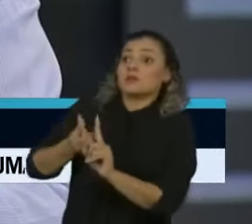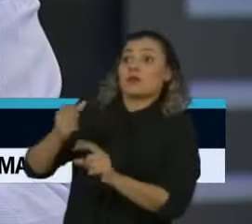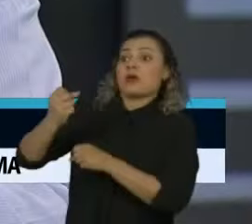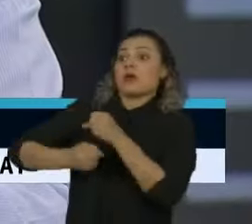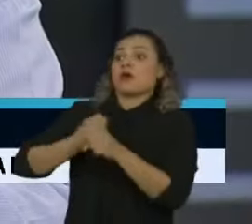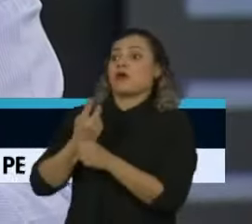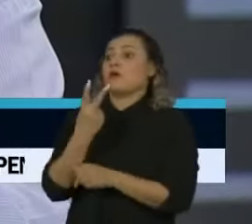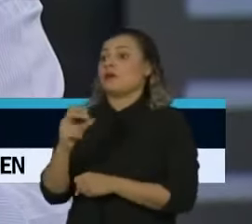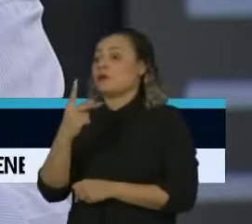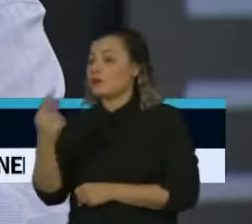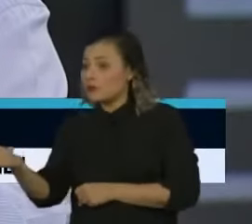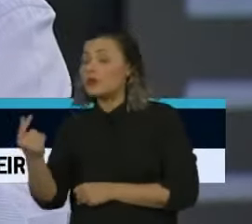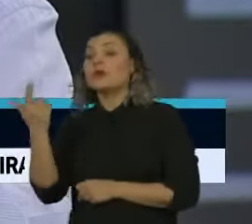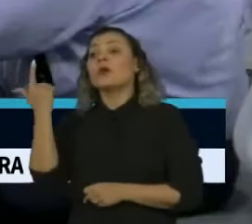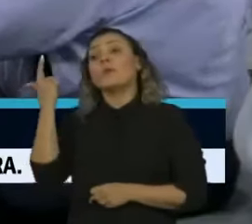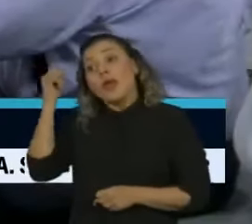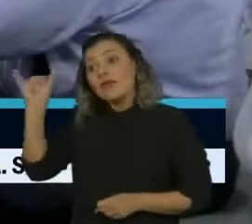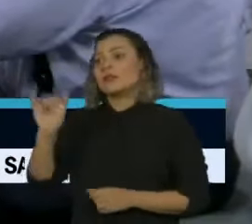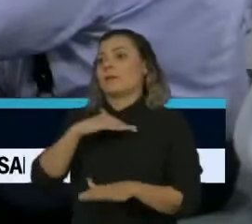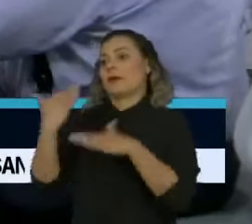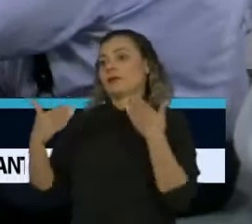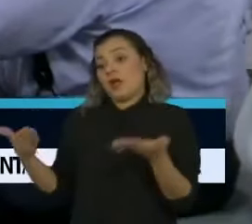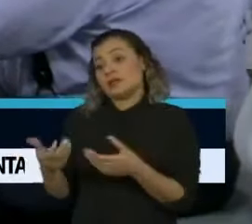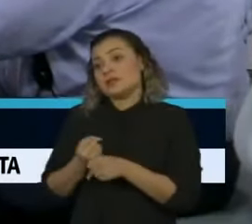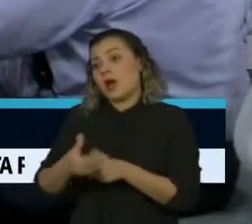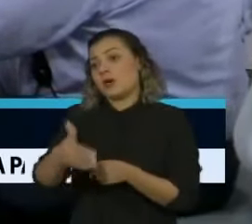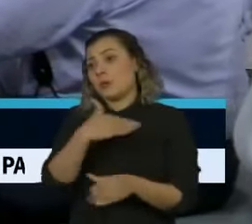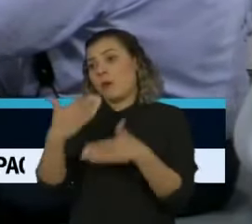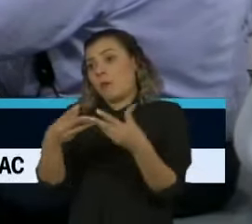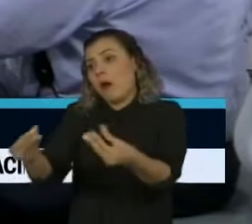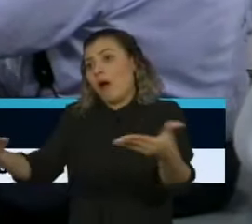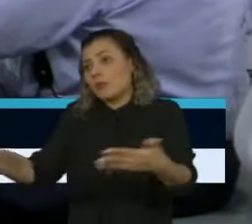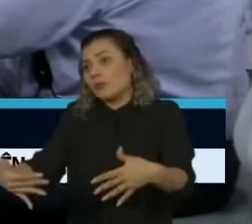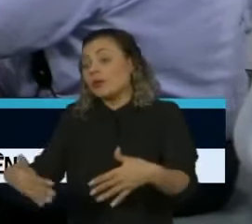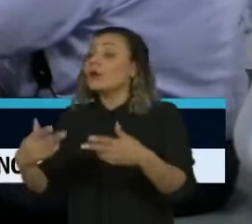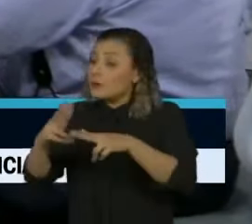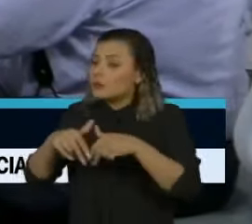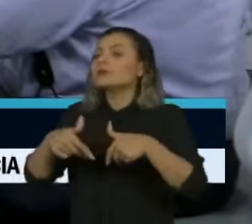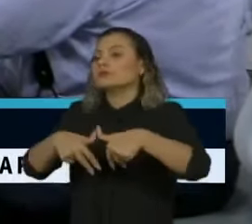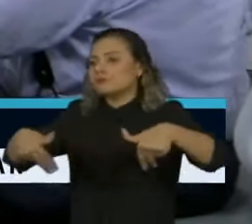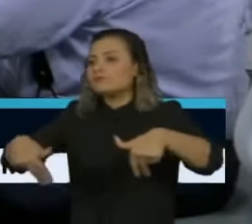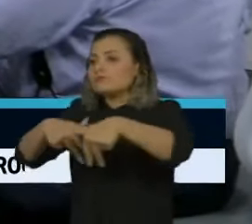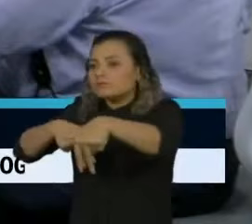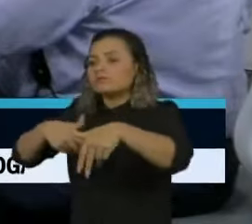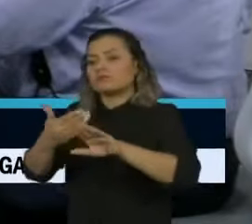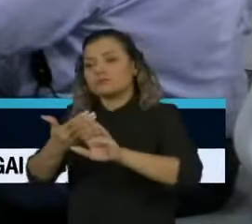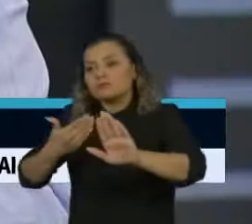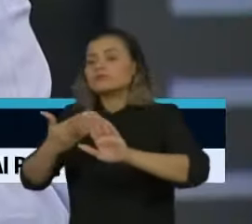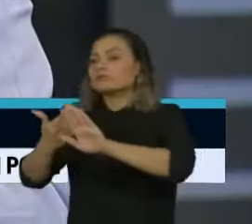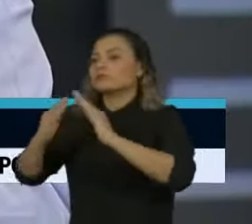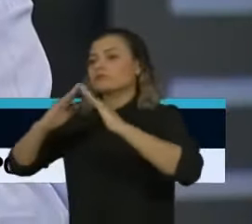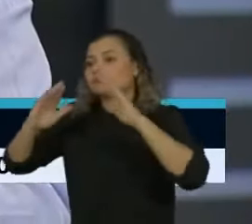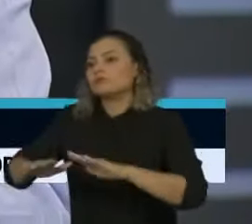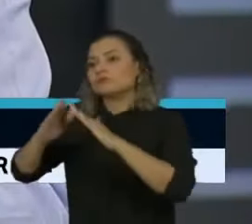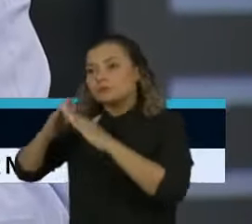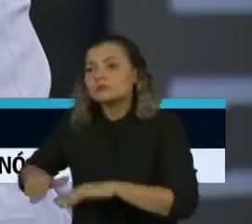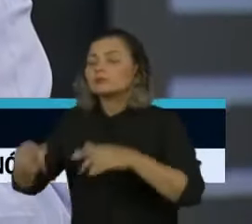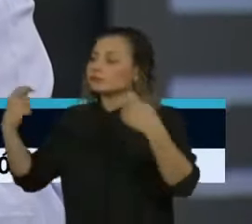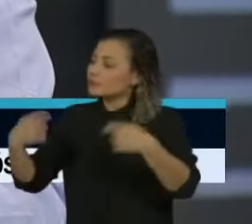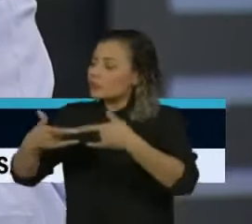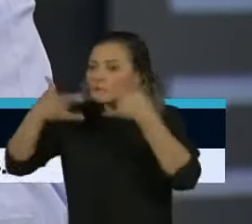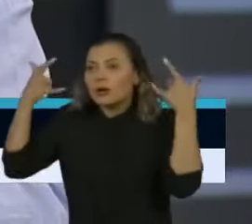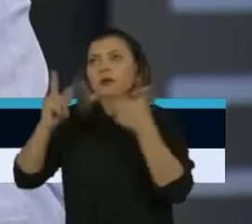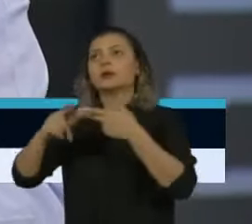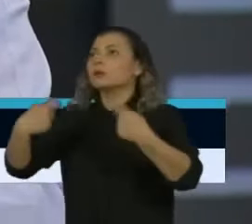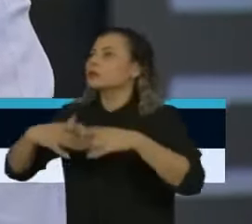vem, matando menos gente do que nós matamos este ano. Para isso vai ter que ter distanciamento social, isolamento social,